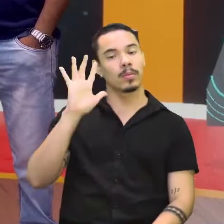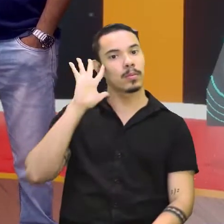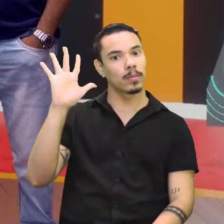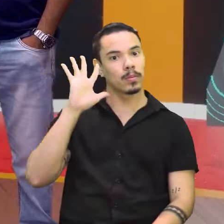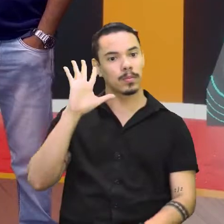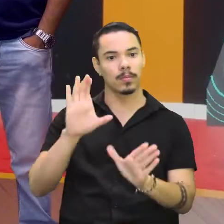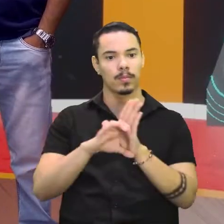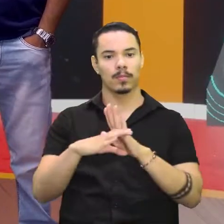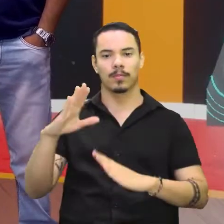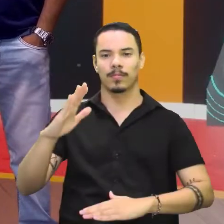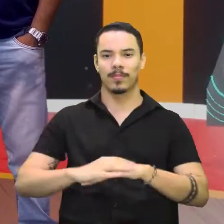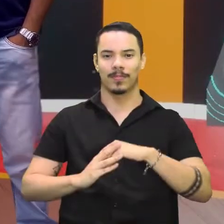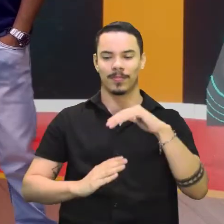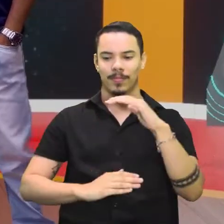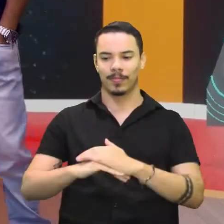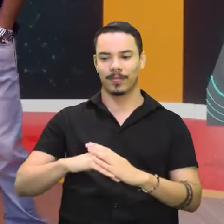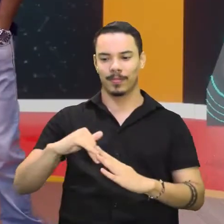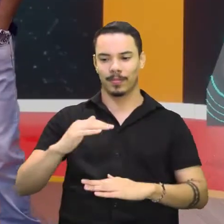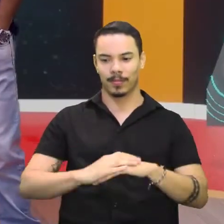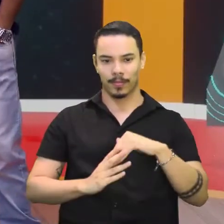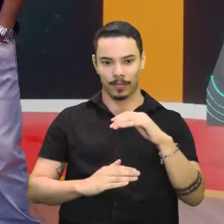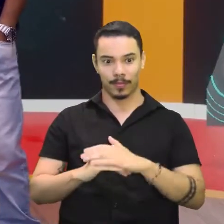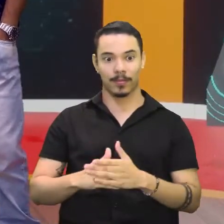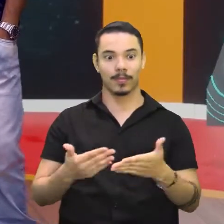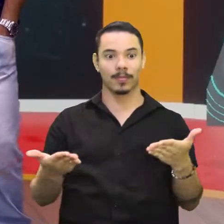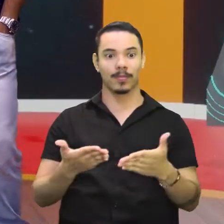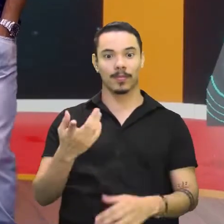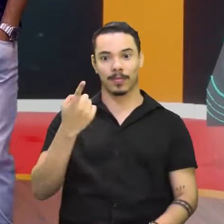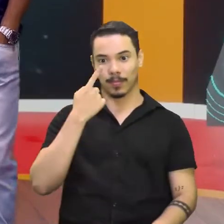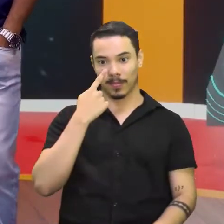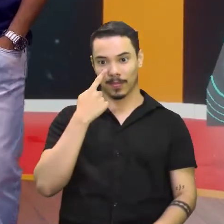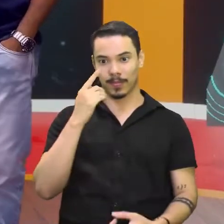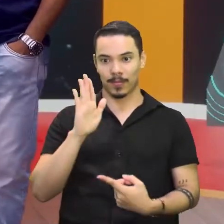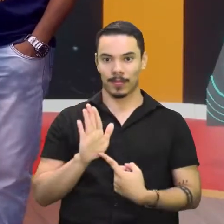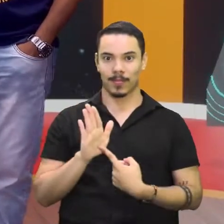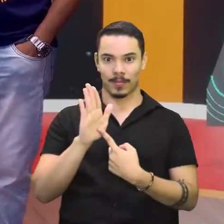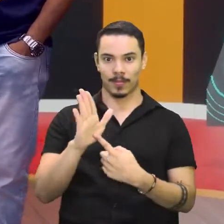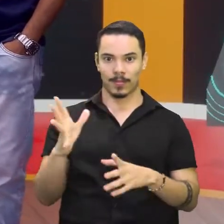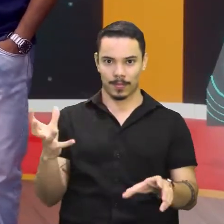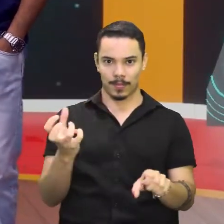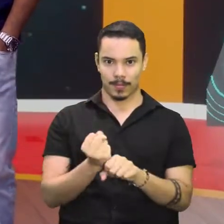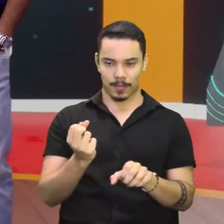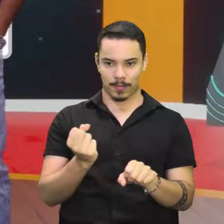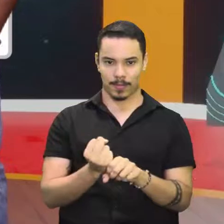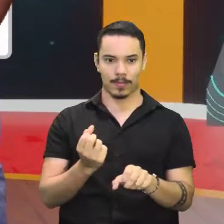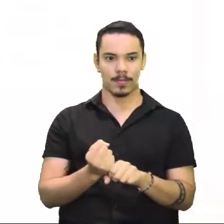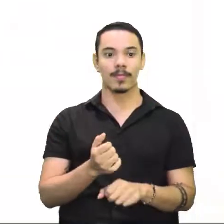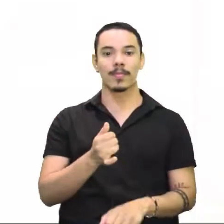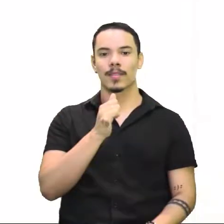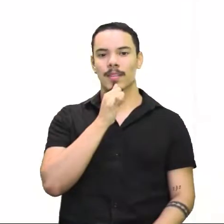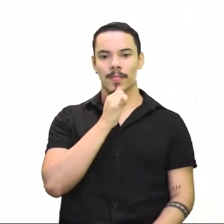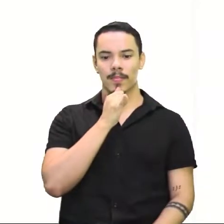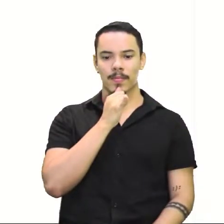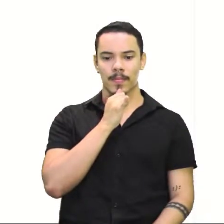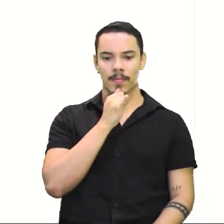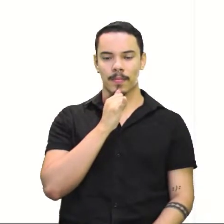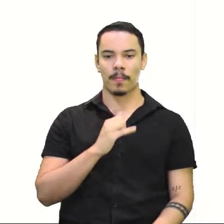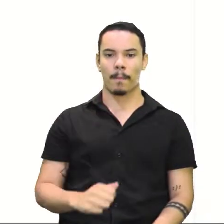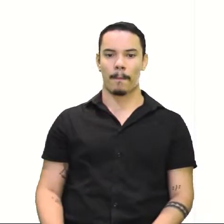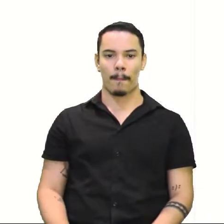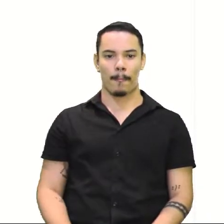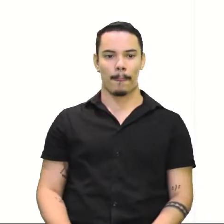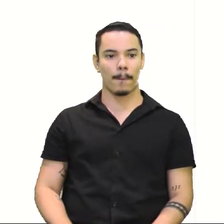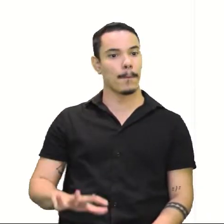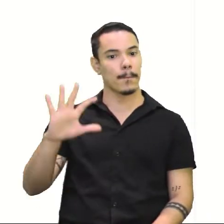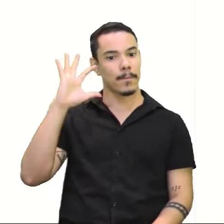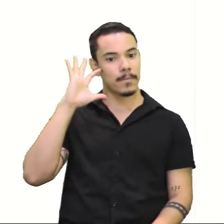é a prática, que aqui a gente mata a dúvida e mostra os cálculos. Então vamos lá para o exemplo na telinha, olha lá.